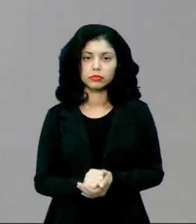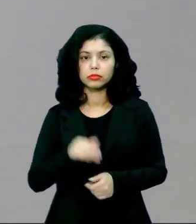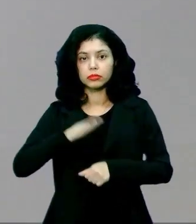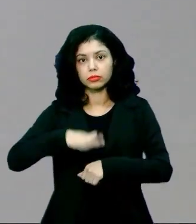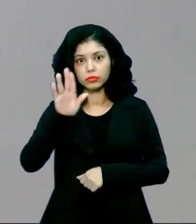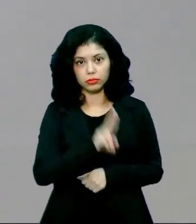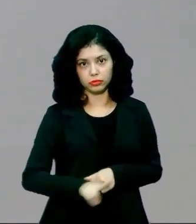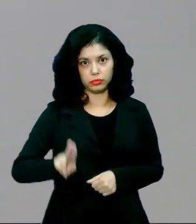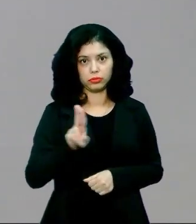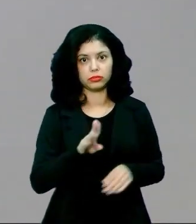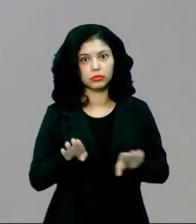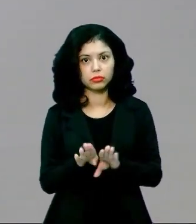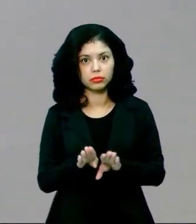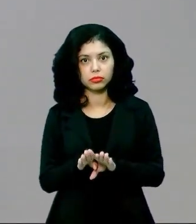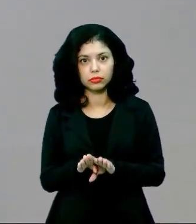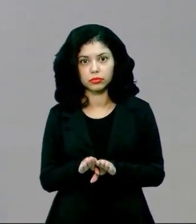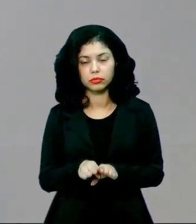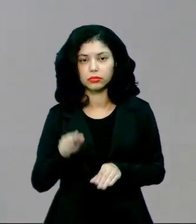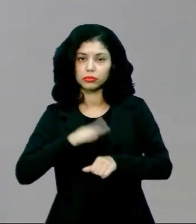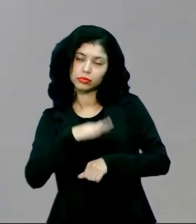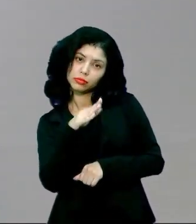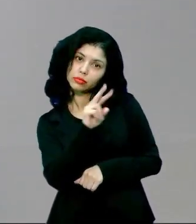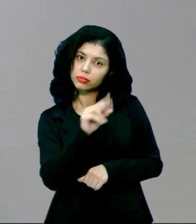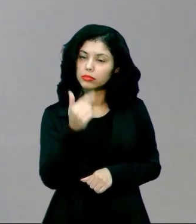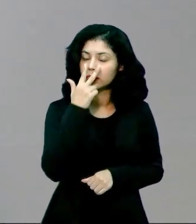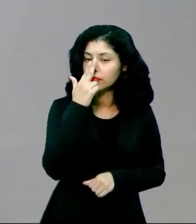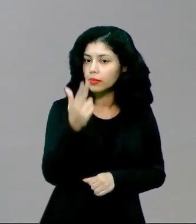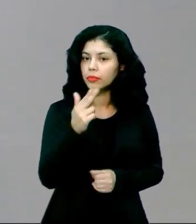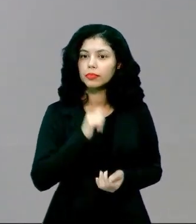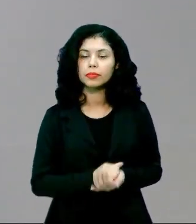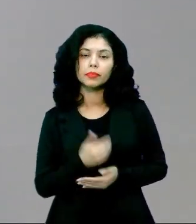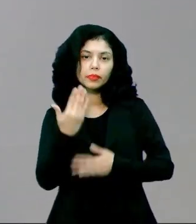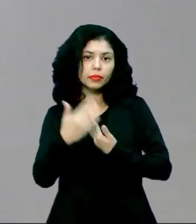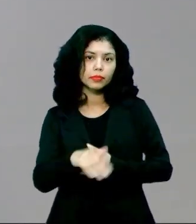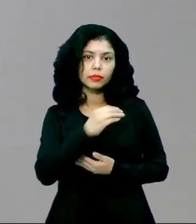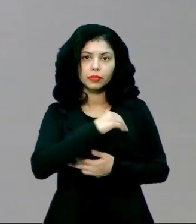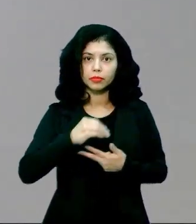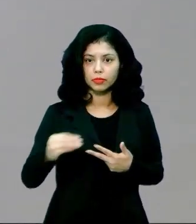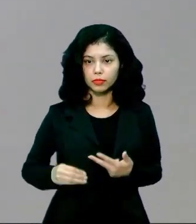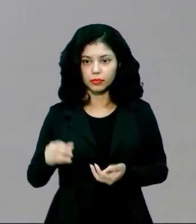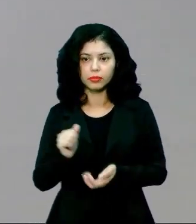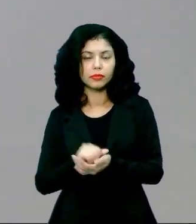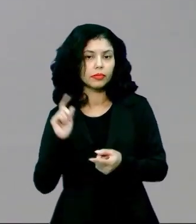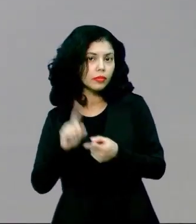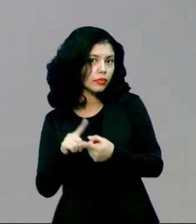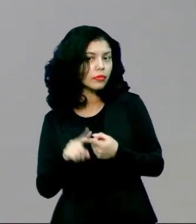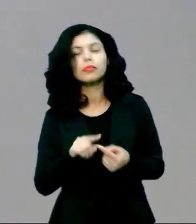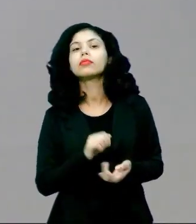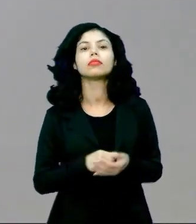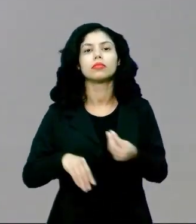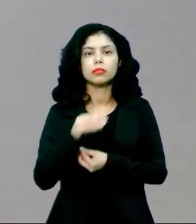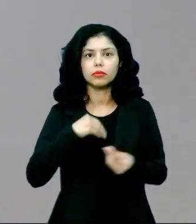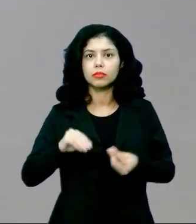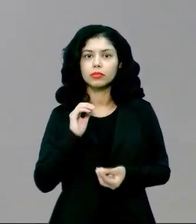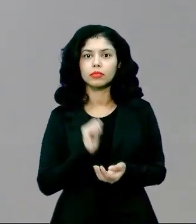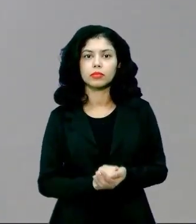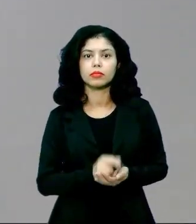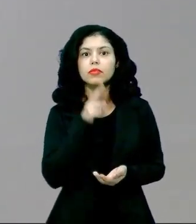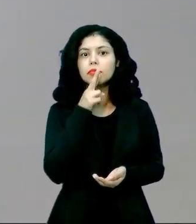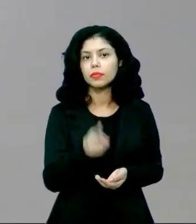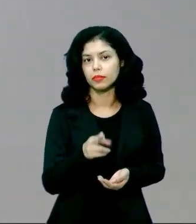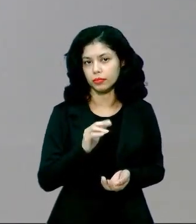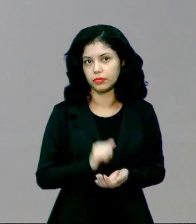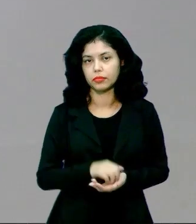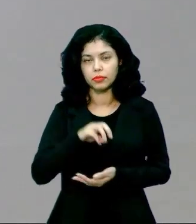nós mais vamos utilizar e a concentração que mais vai aparecer nas provas do Enem. Por quê? É a concentração que envolve o cálculo de